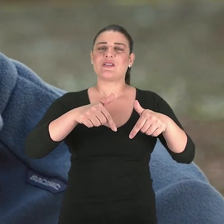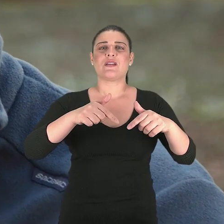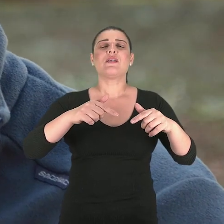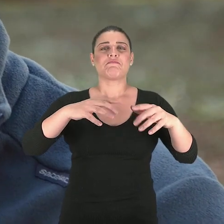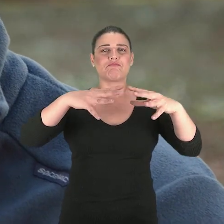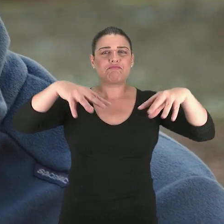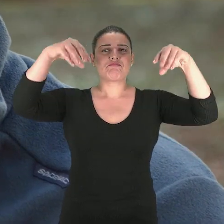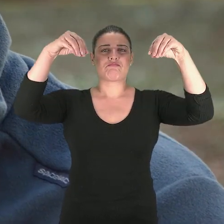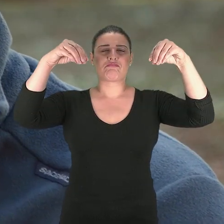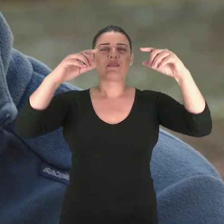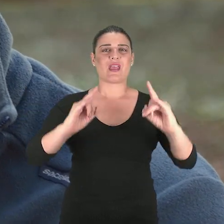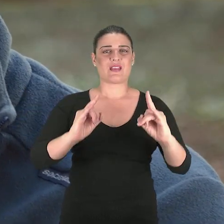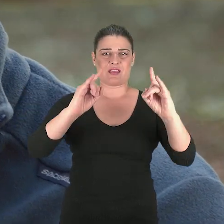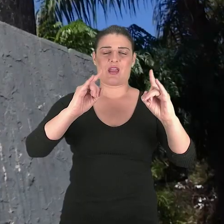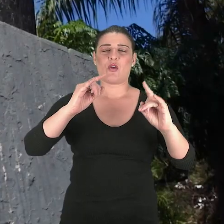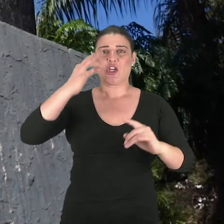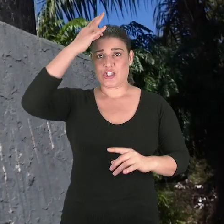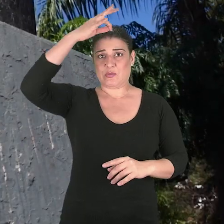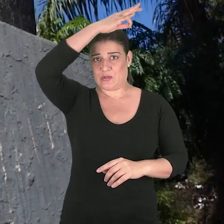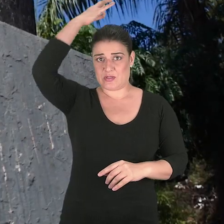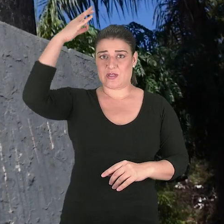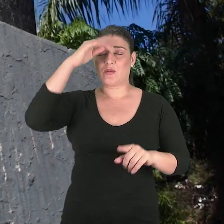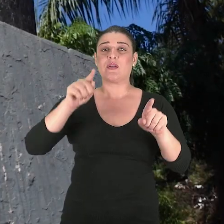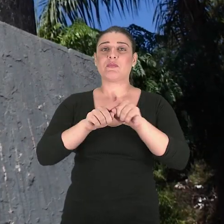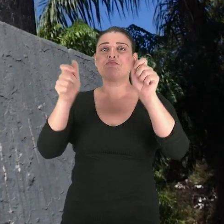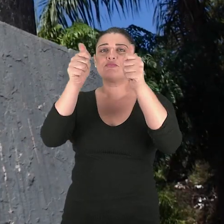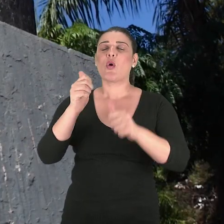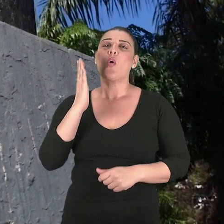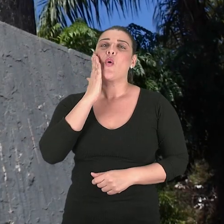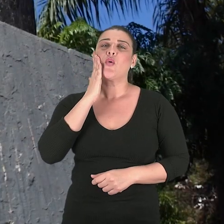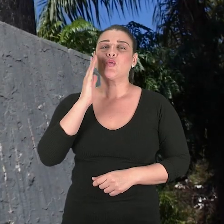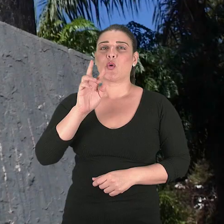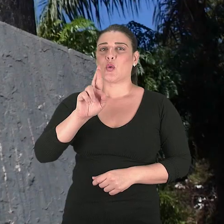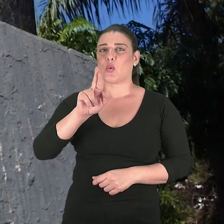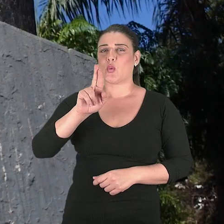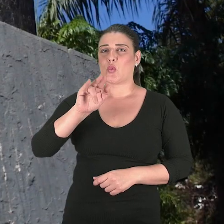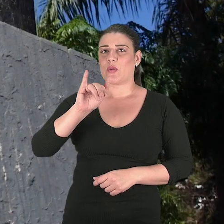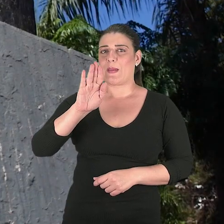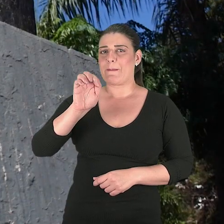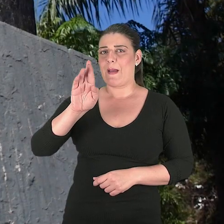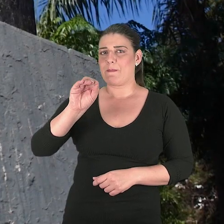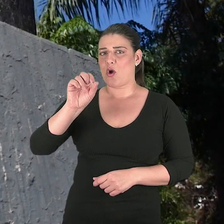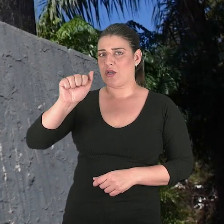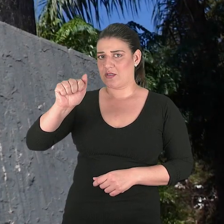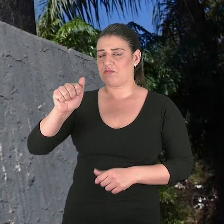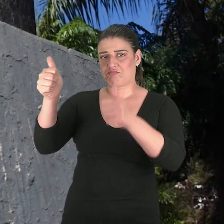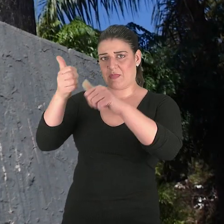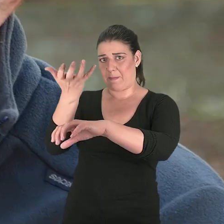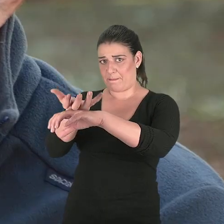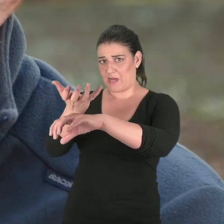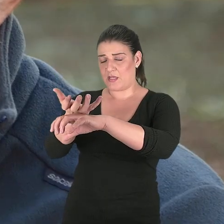Santo, o busto do Rui Barbosa na Praça Rui Barbosa. Depois eu tenho um painel